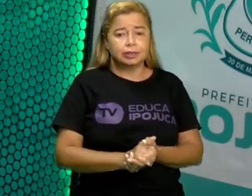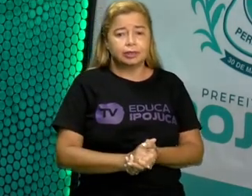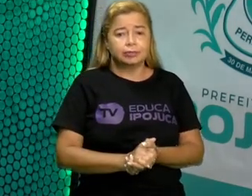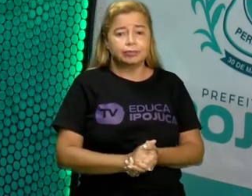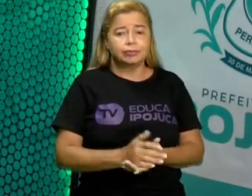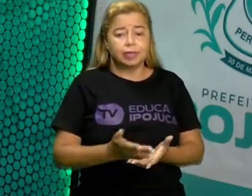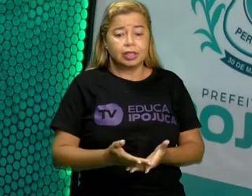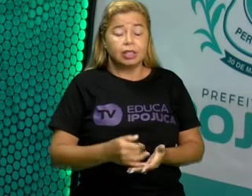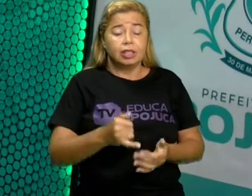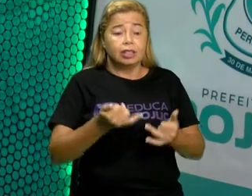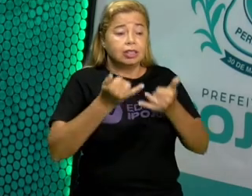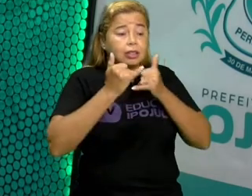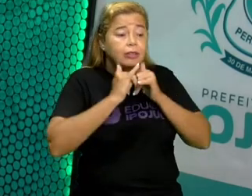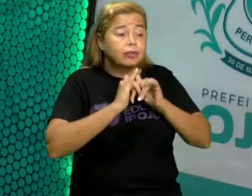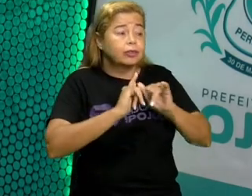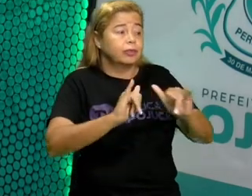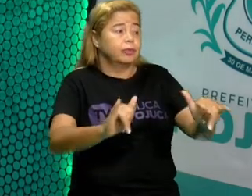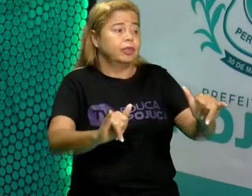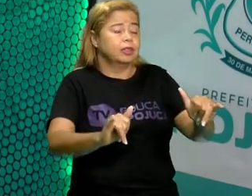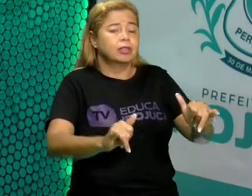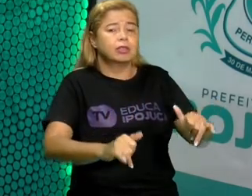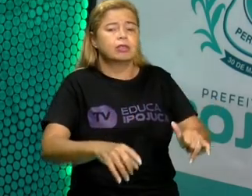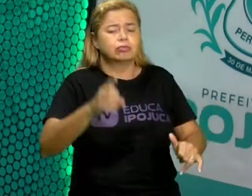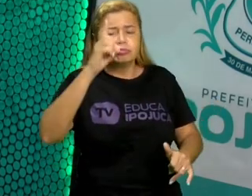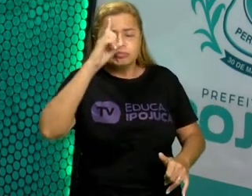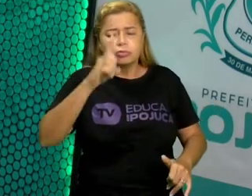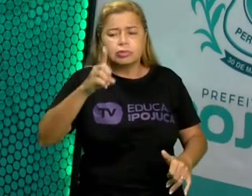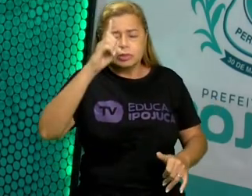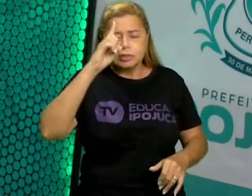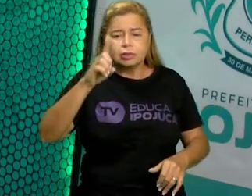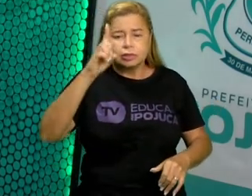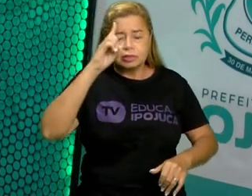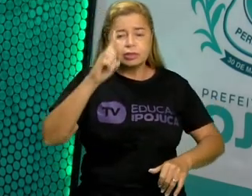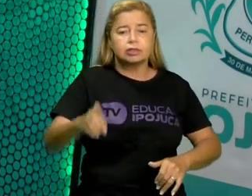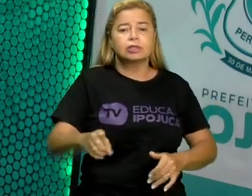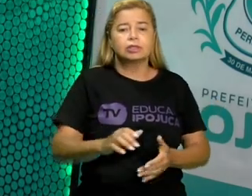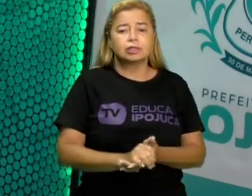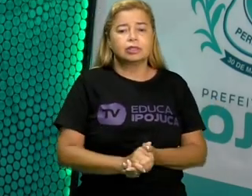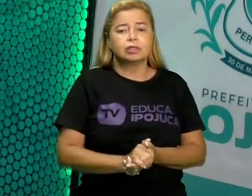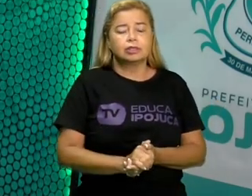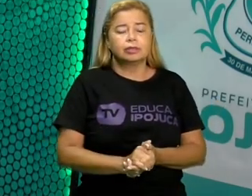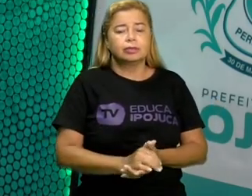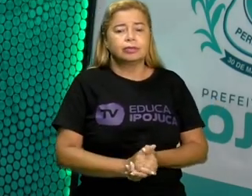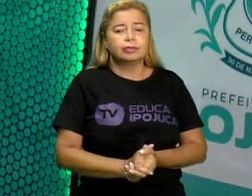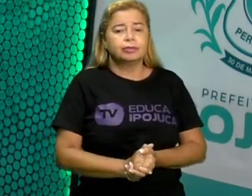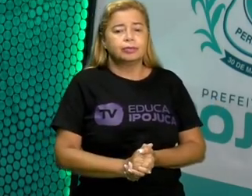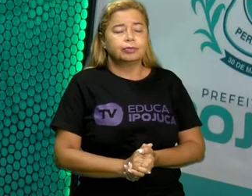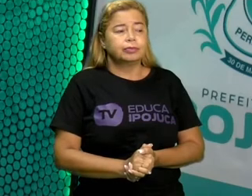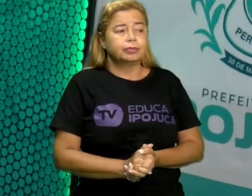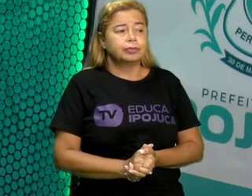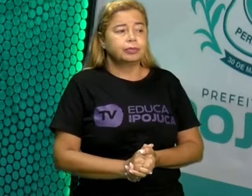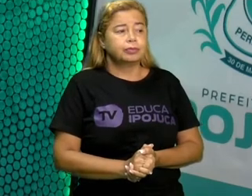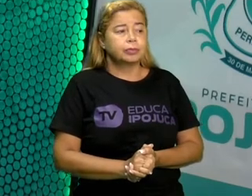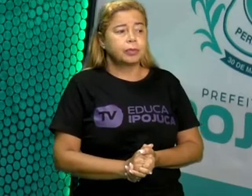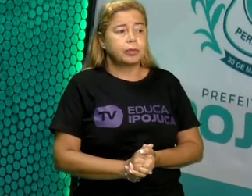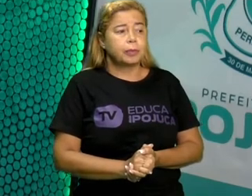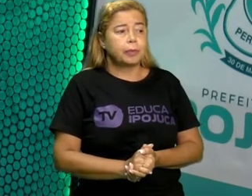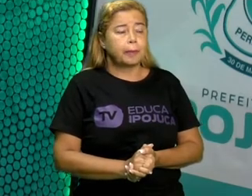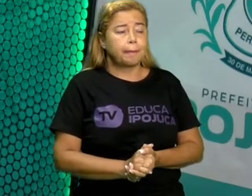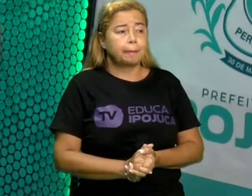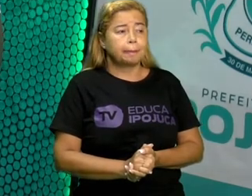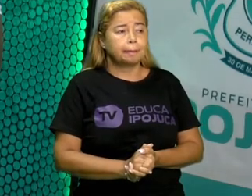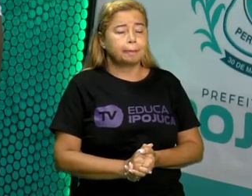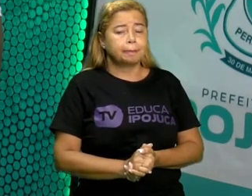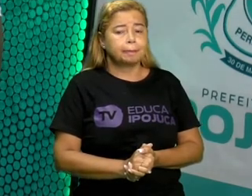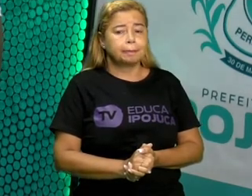passou a ser uma notícia diária constante no nosso dia-a-dia Então esse